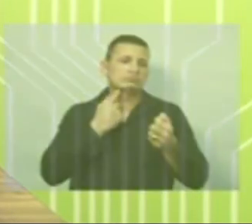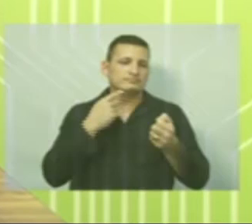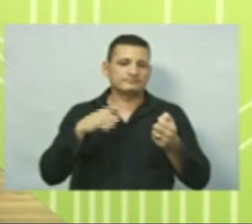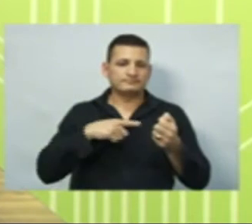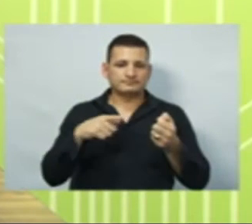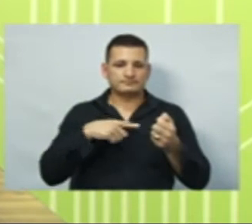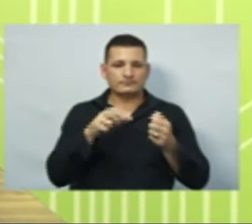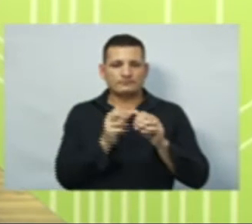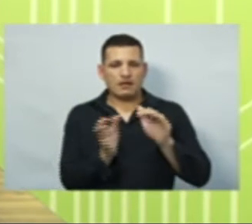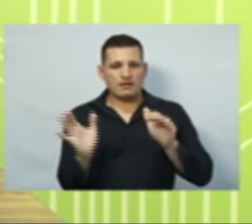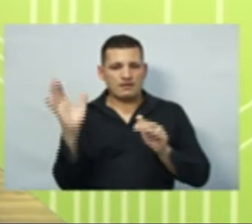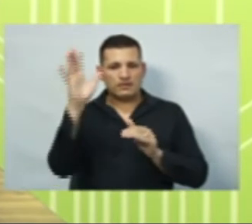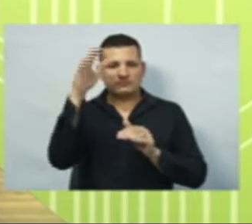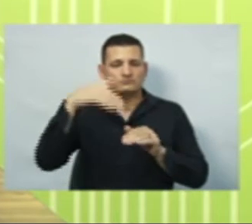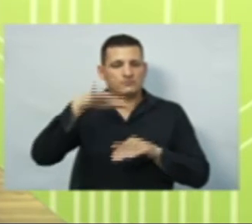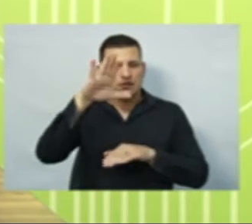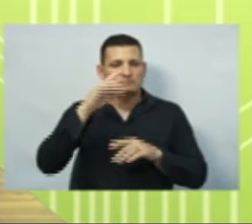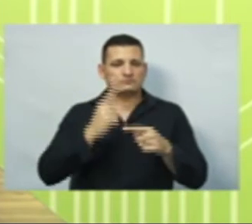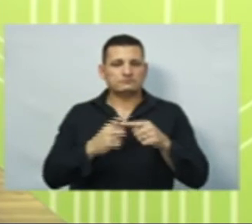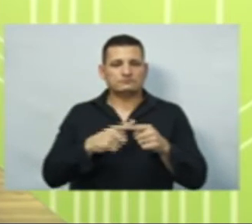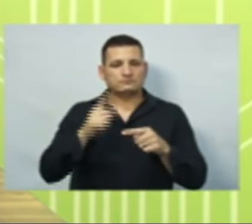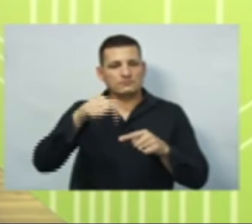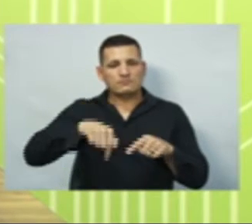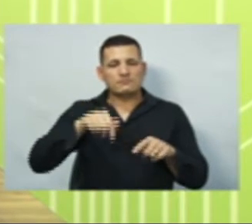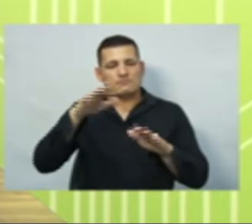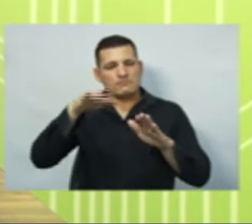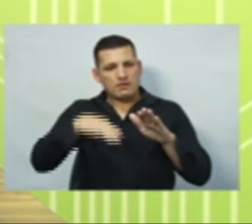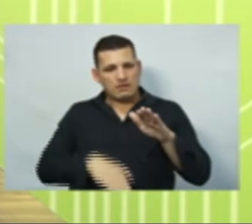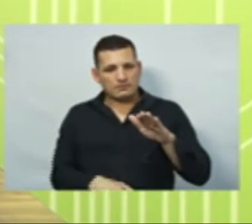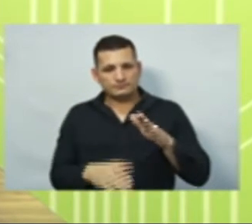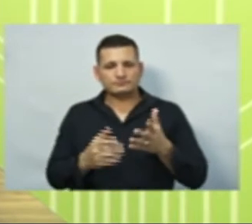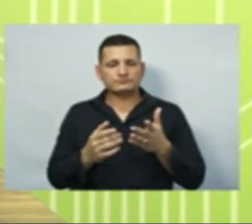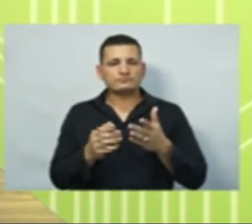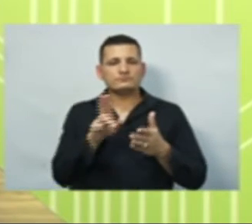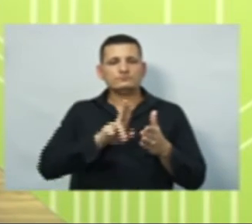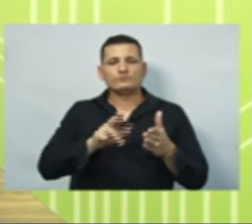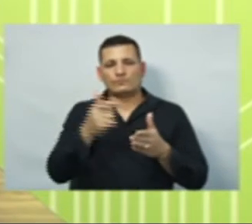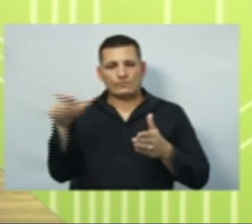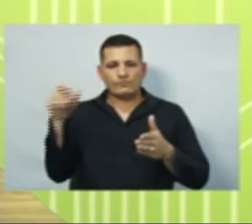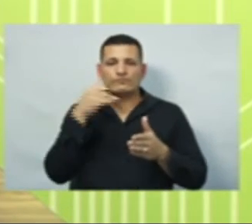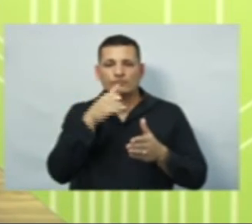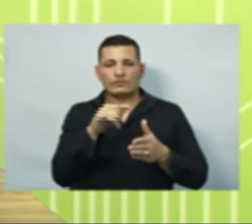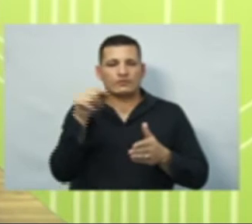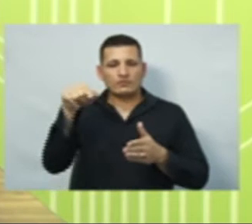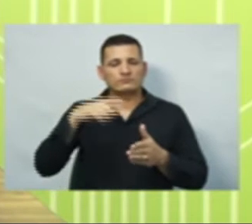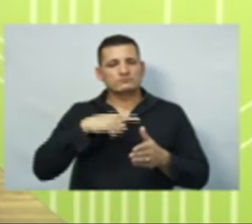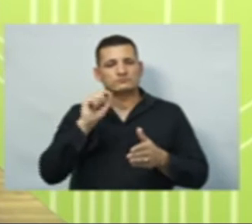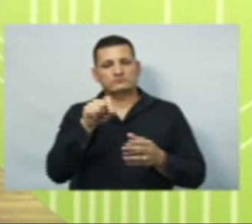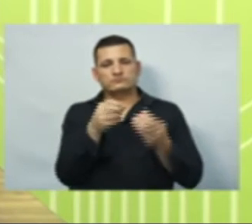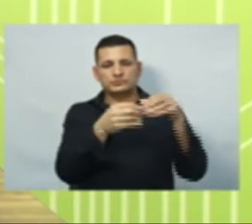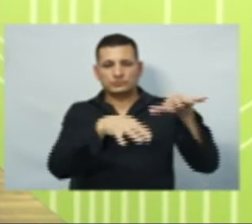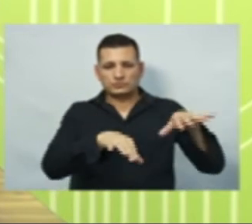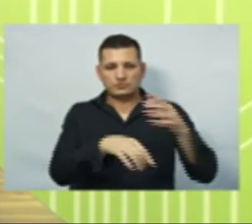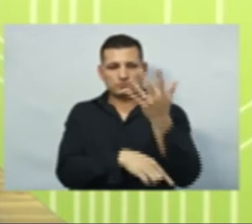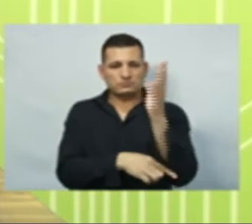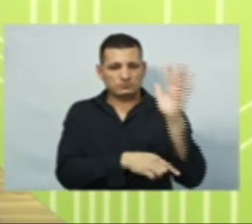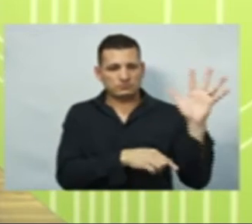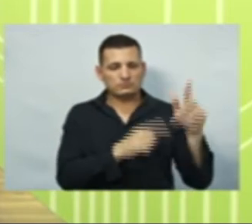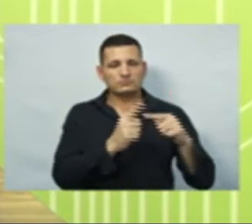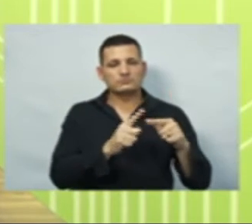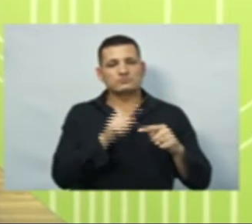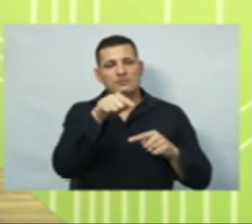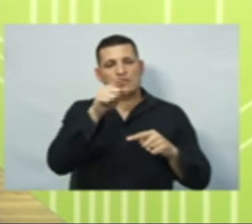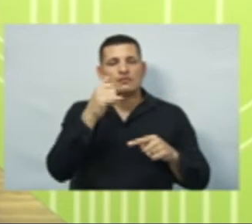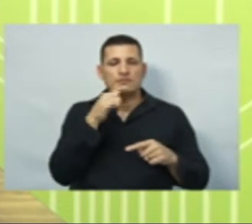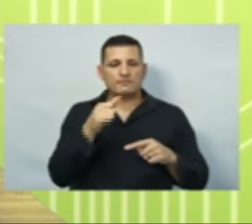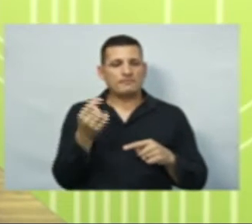mais poluído, porque isso é o mais barato. A gente utiliza outras fontes de energia que têm muito impacto no ambiente, porque essas são energias mais baratas. A